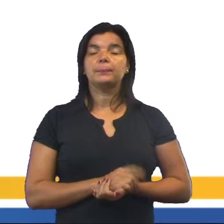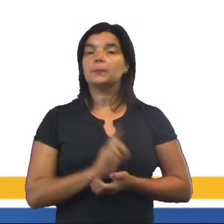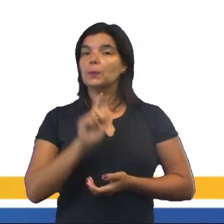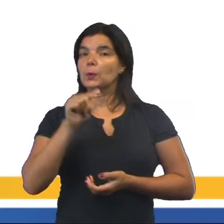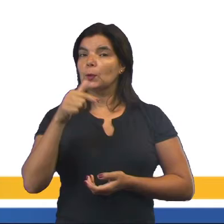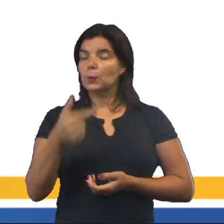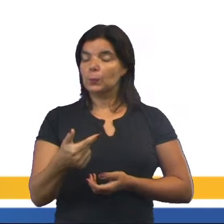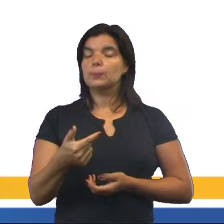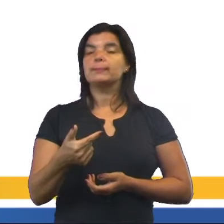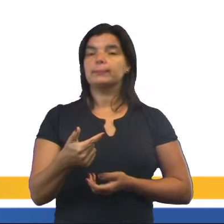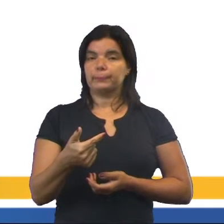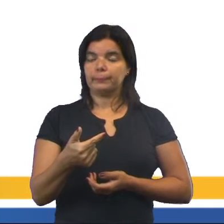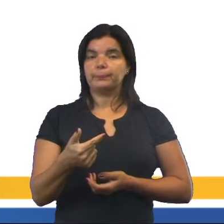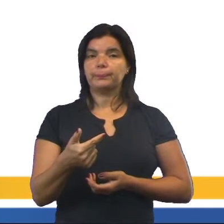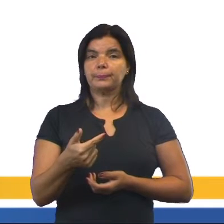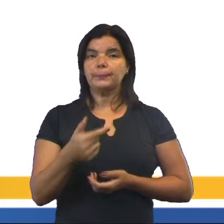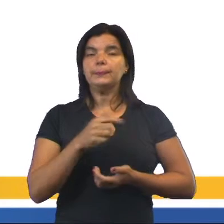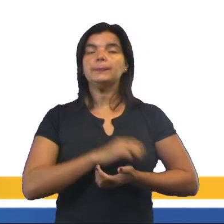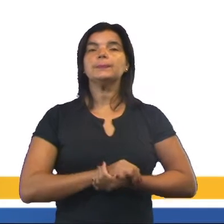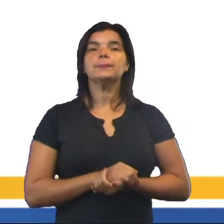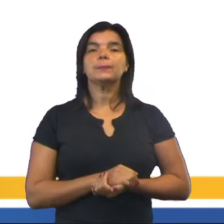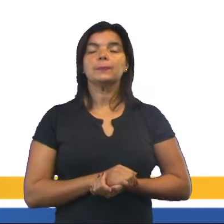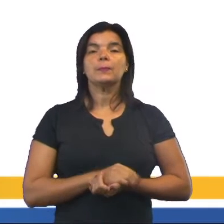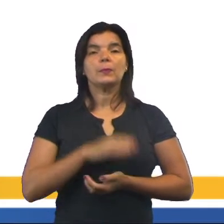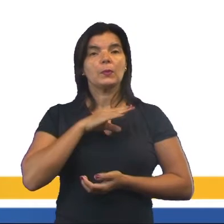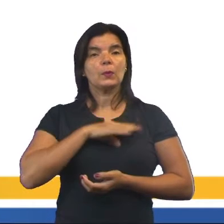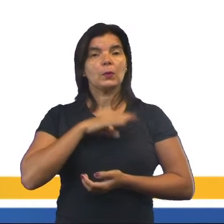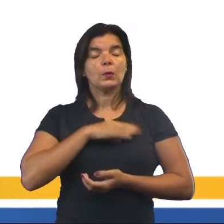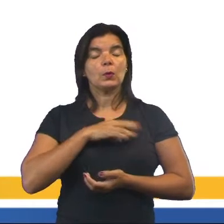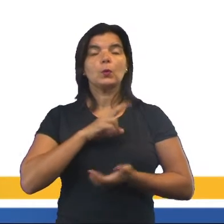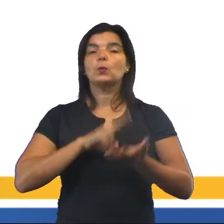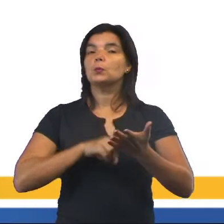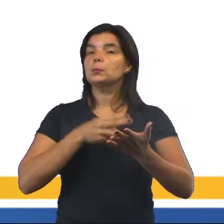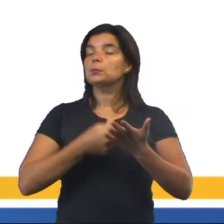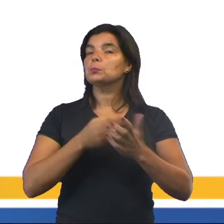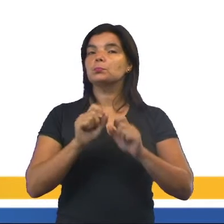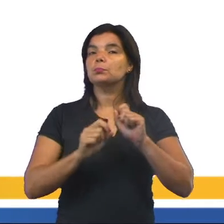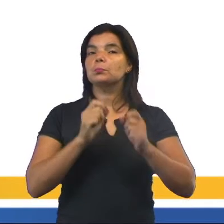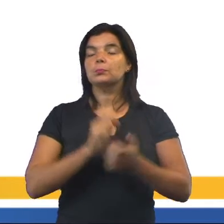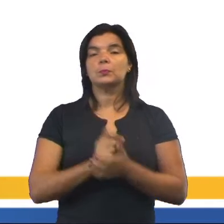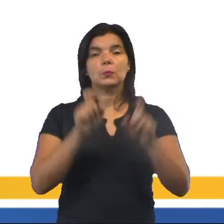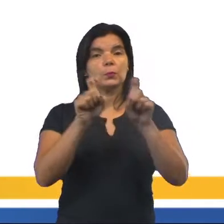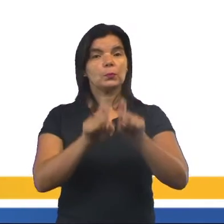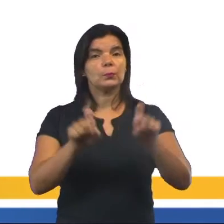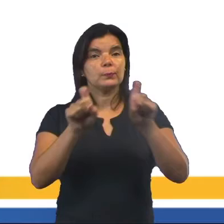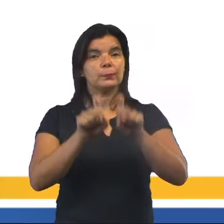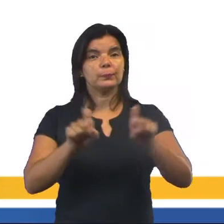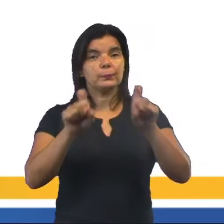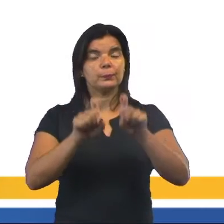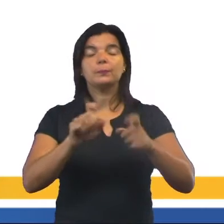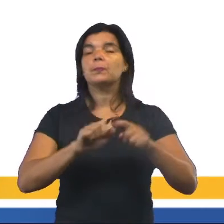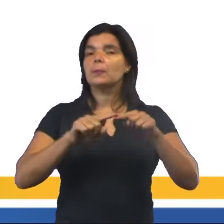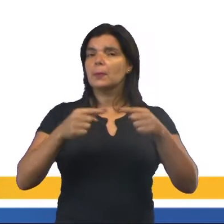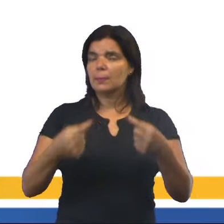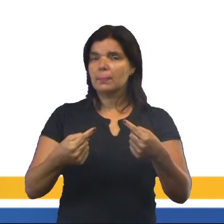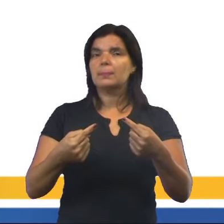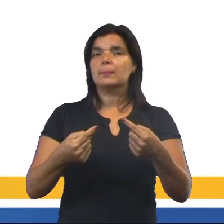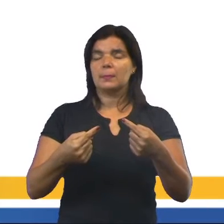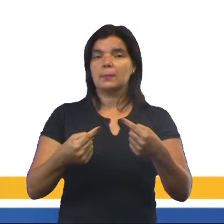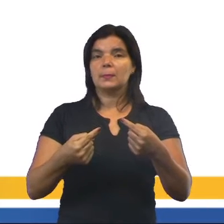Uma outra é computer. Em português, traduzindo literalmente, seria computador. Mas